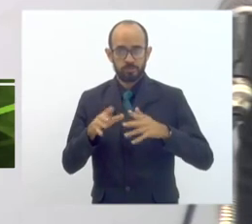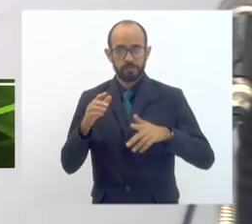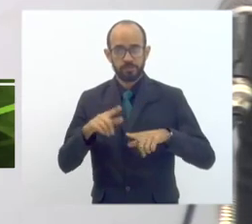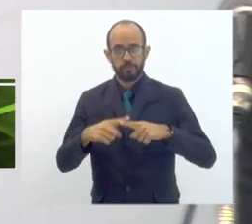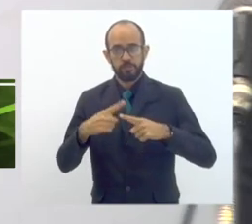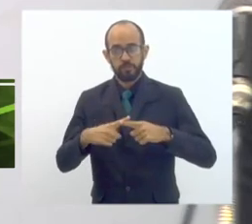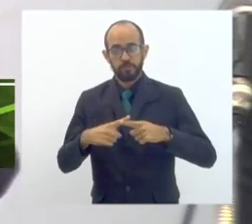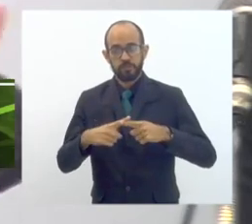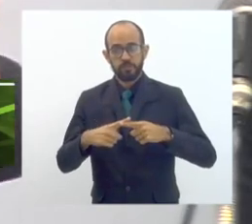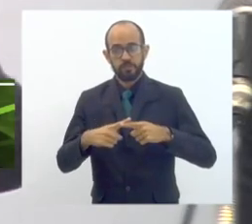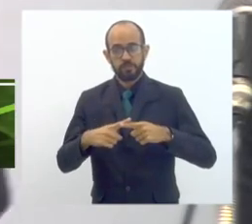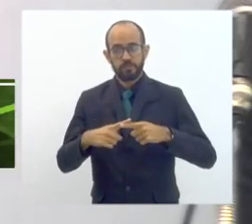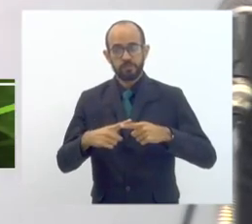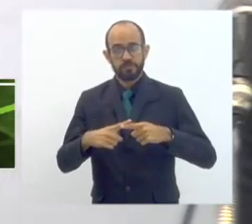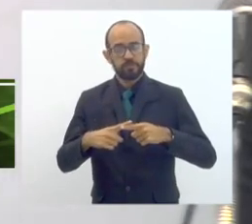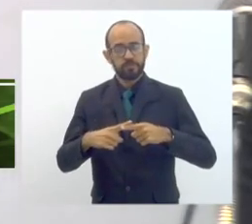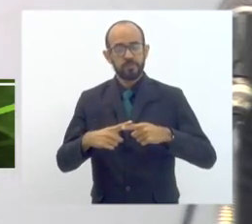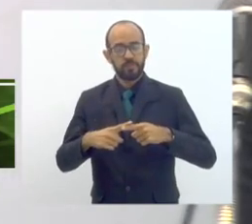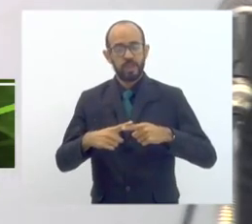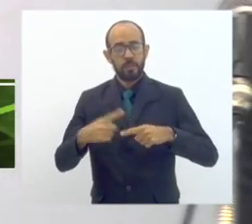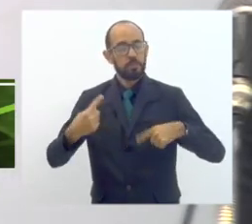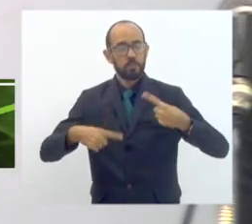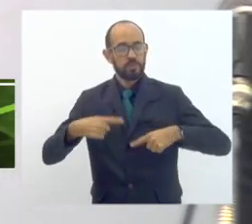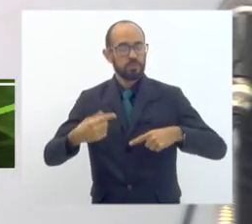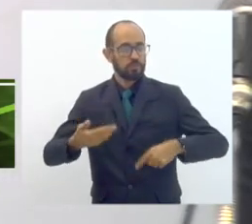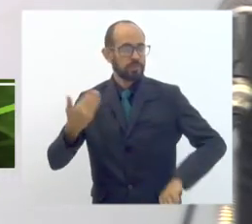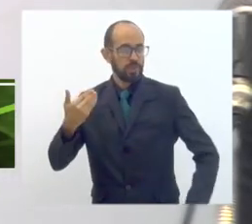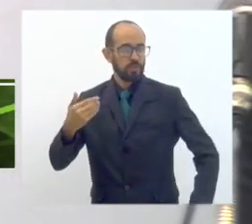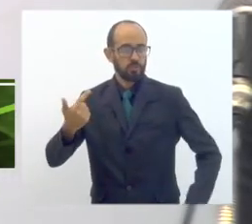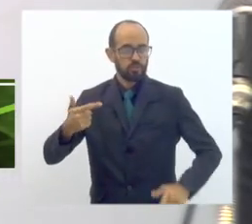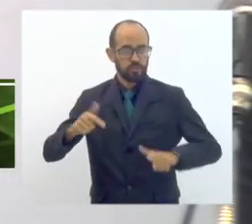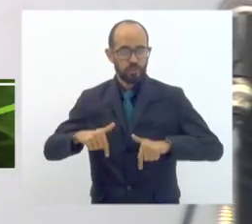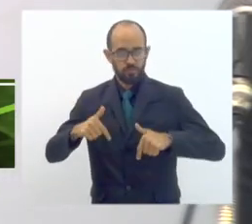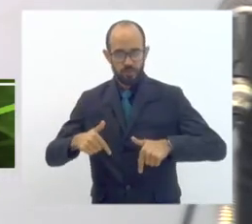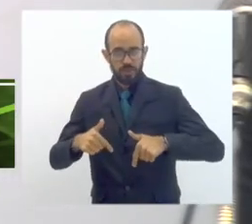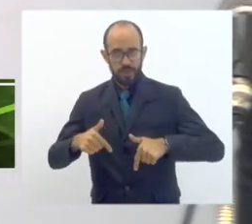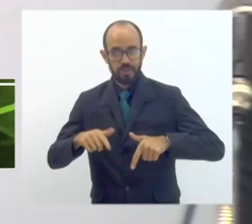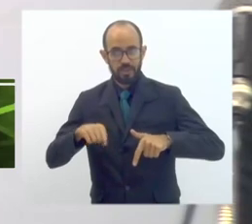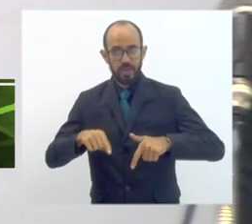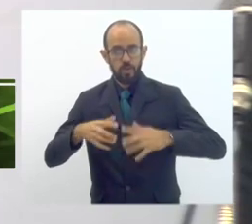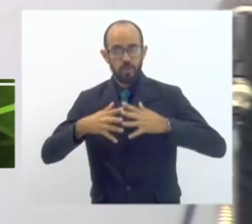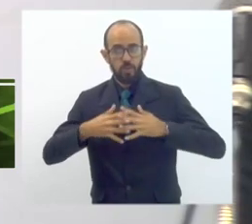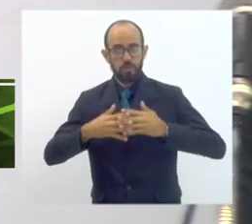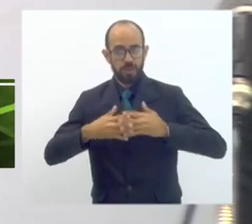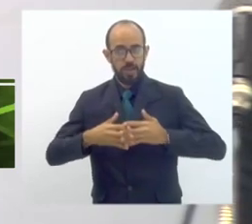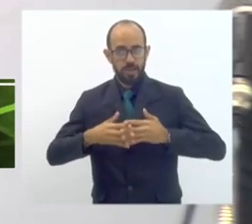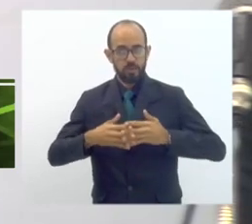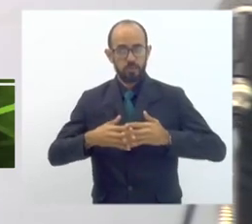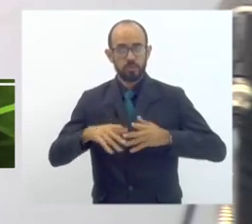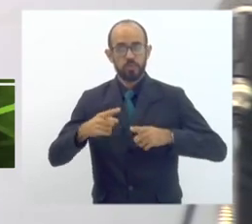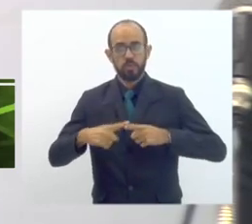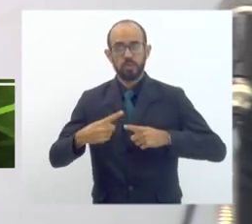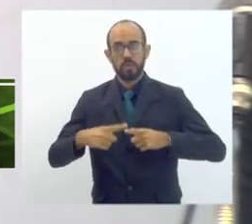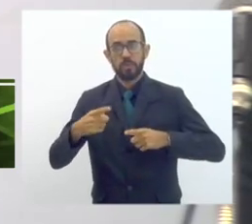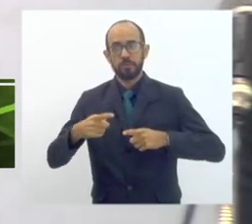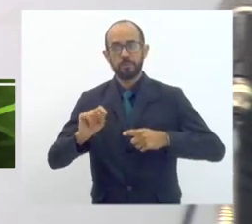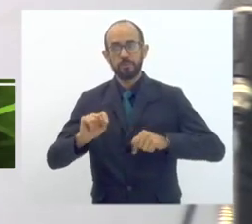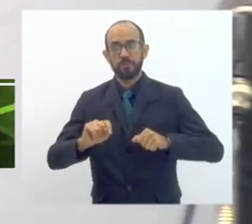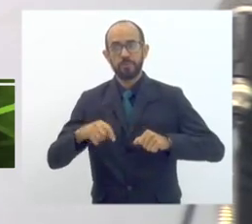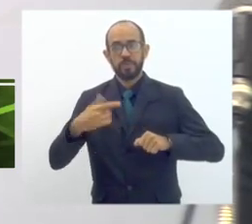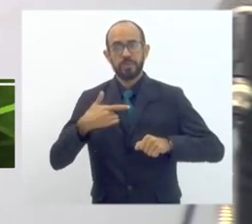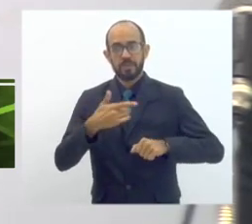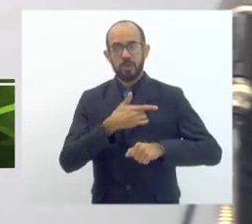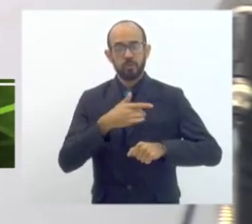não enfrentava. E ela é complicada, e agora não dá mais para não enfrentar, ela é complicada porque saúde